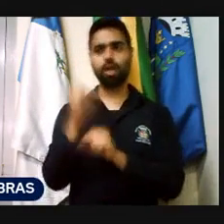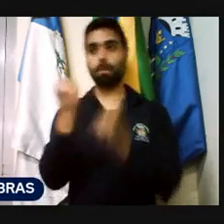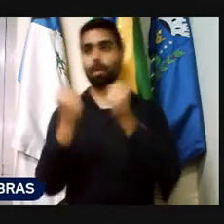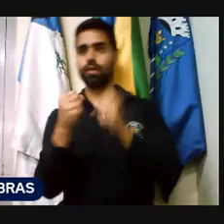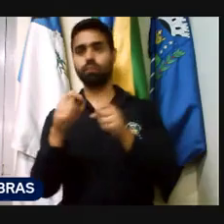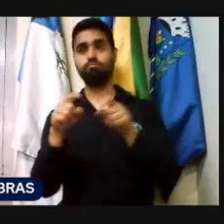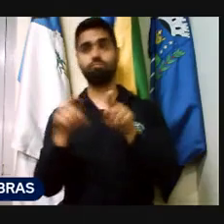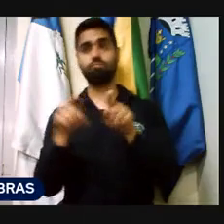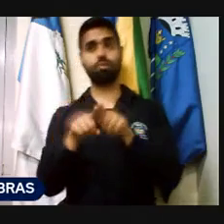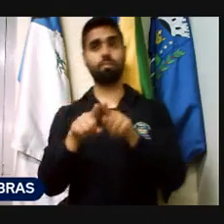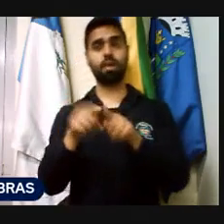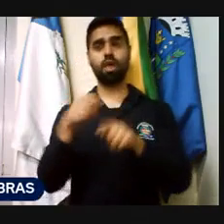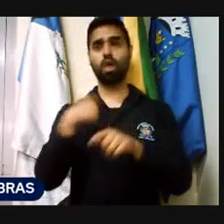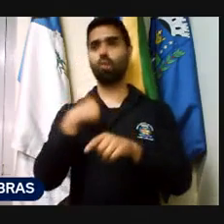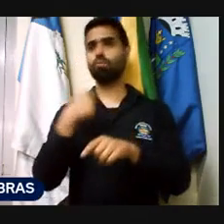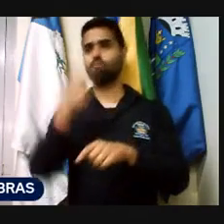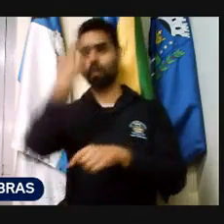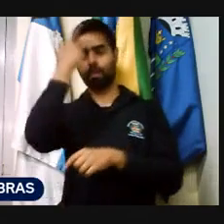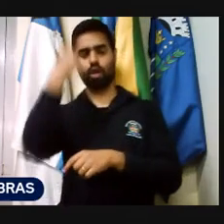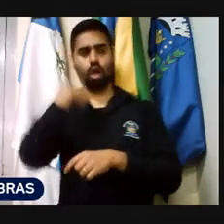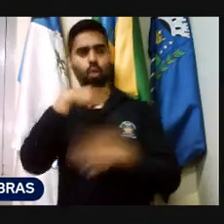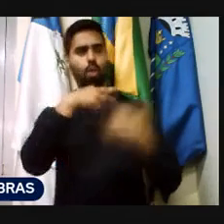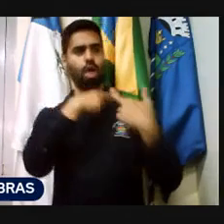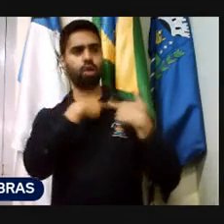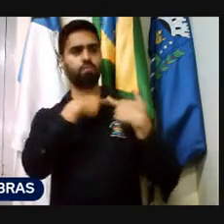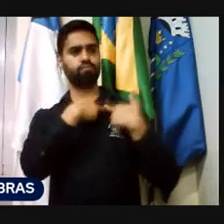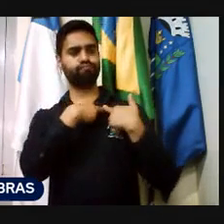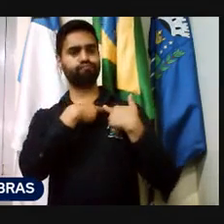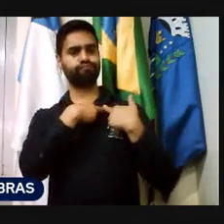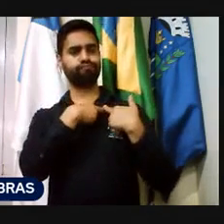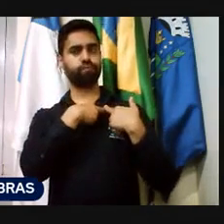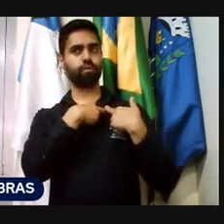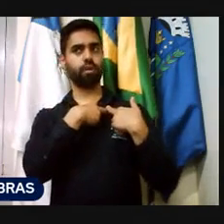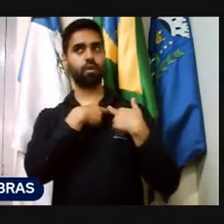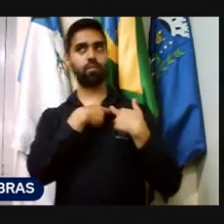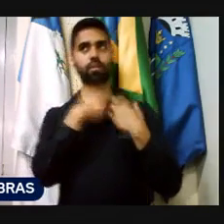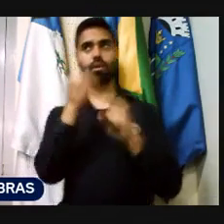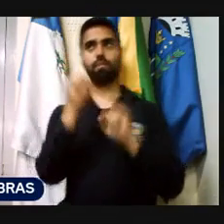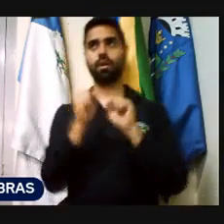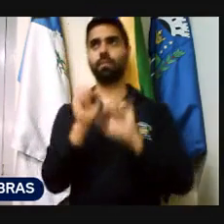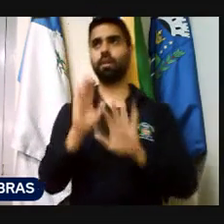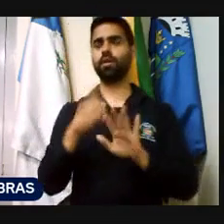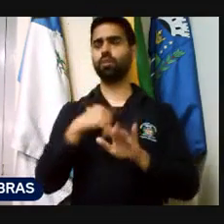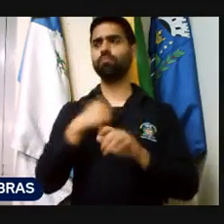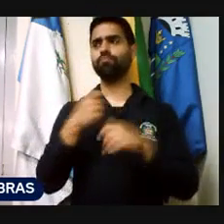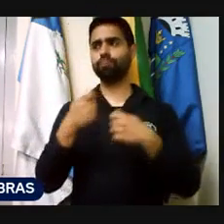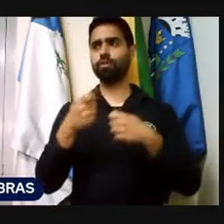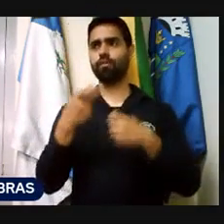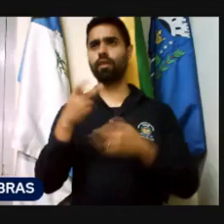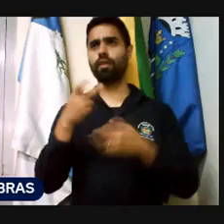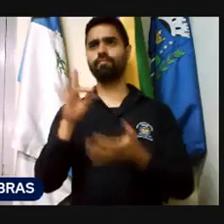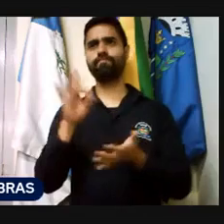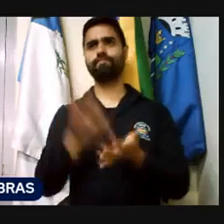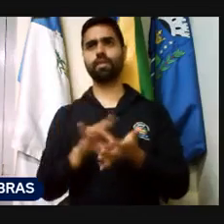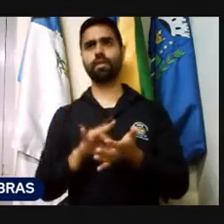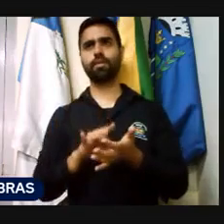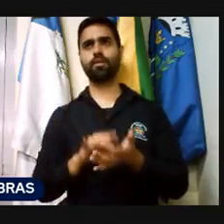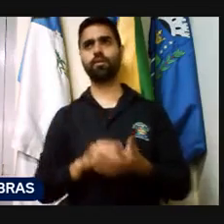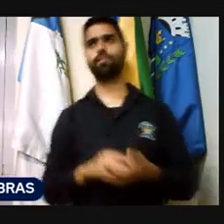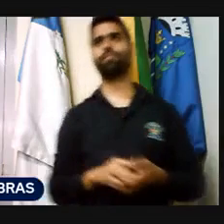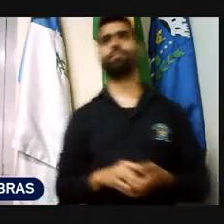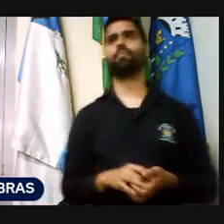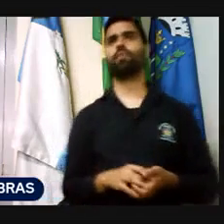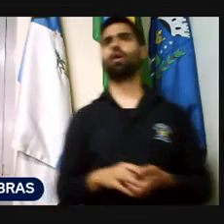pessoa responsável pela empresa, mas eu tenho que ser muito franco. Eu posso fazer milhões